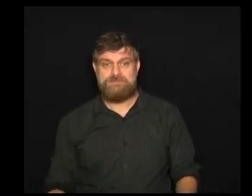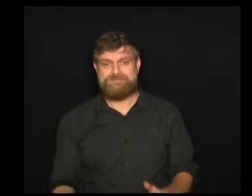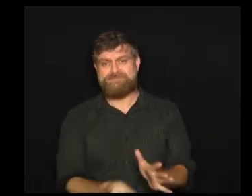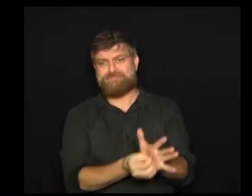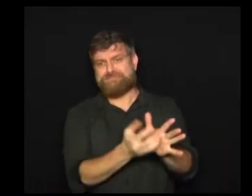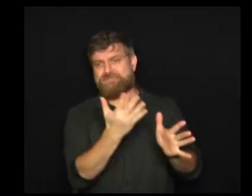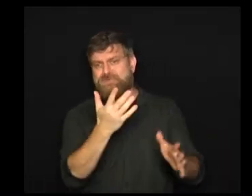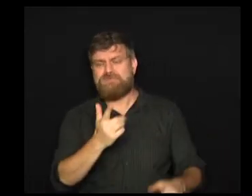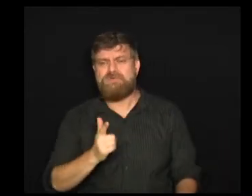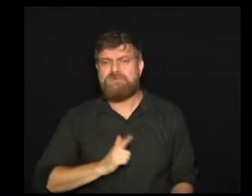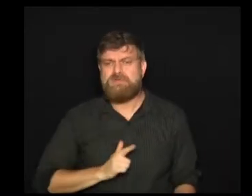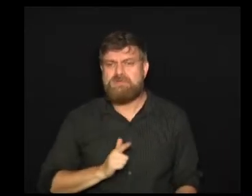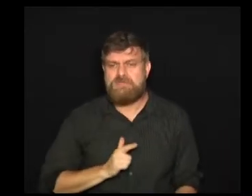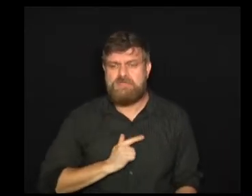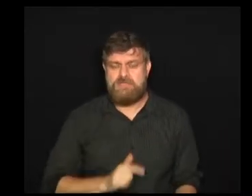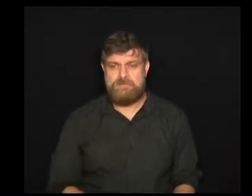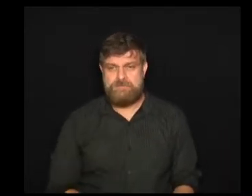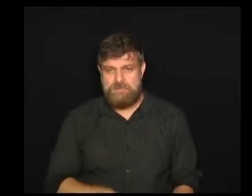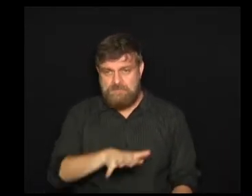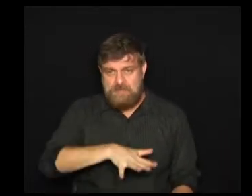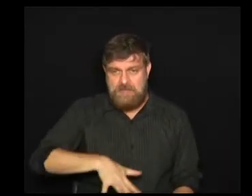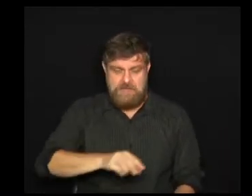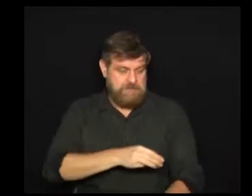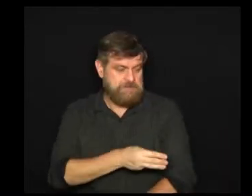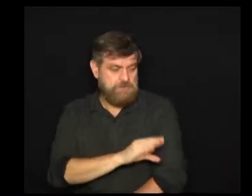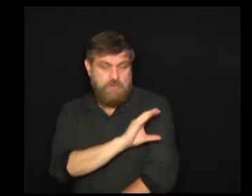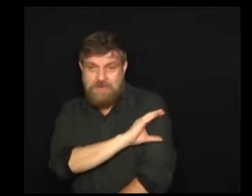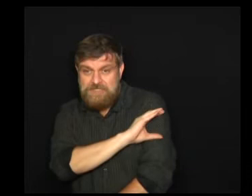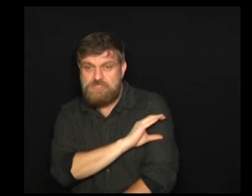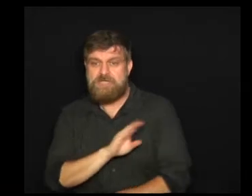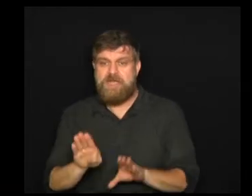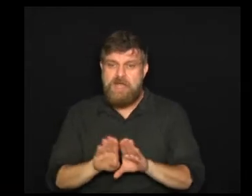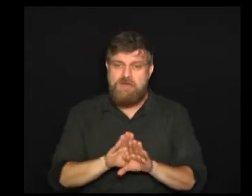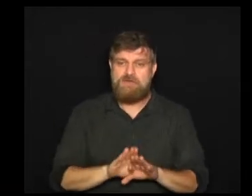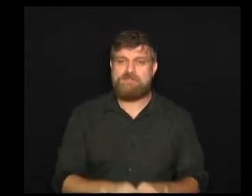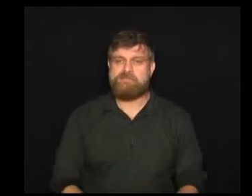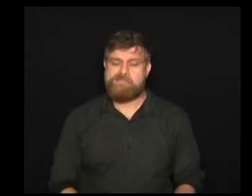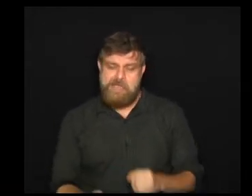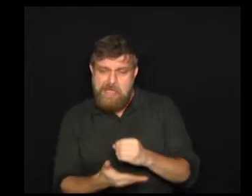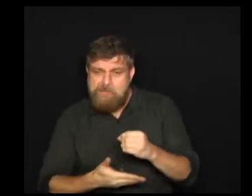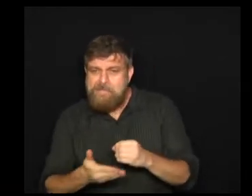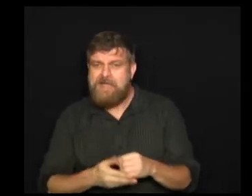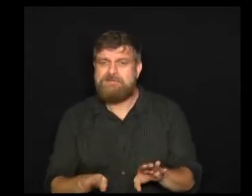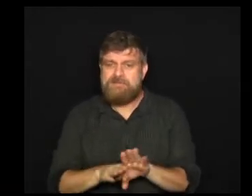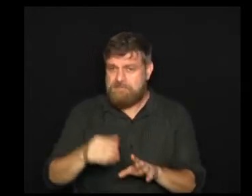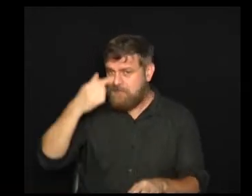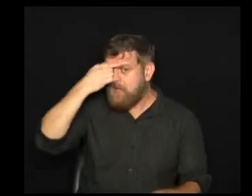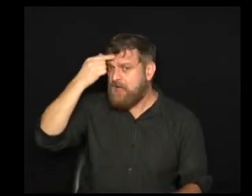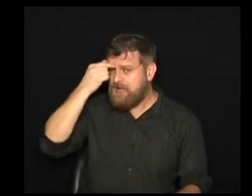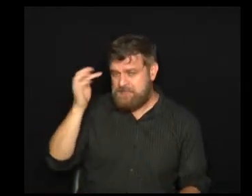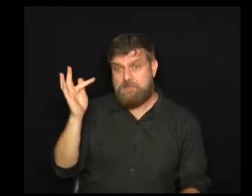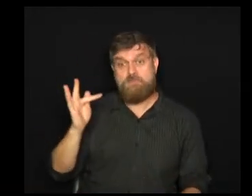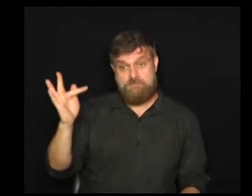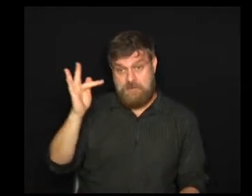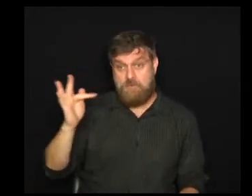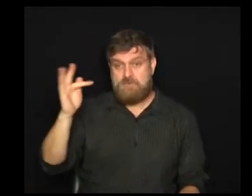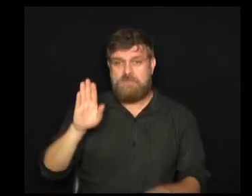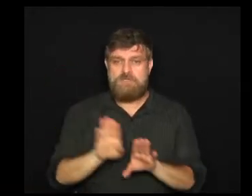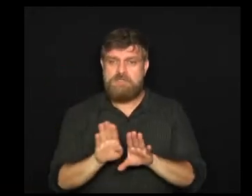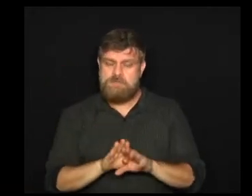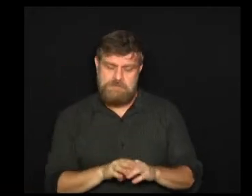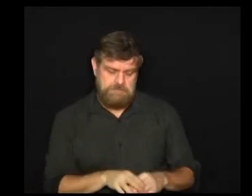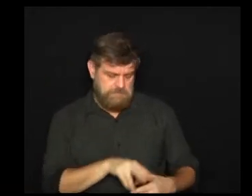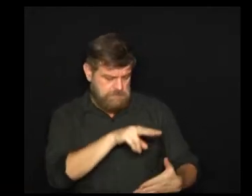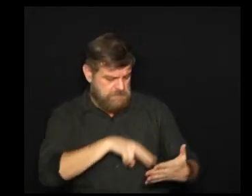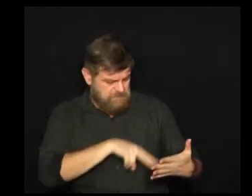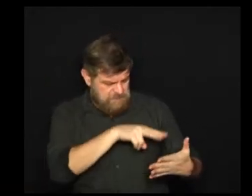vaga. Tem vagas para ensino médio, para ensino fundamental, para ensino superior. Me chamou até a atenção uma vaga lá, que